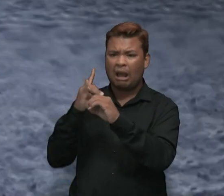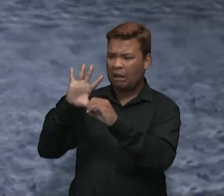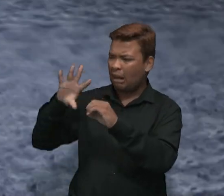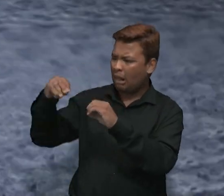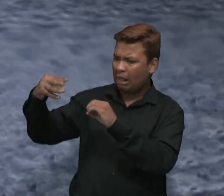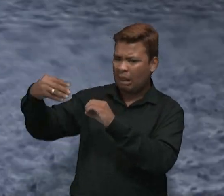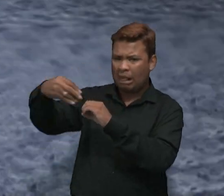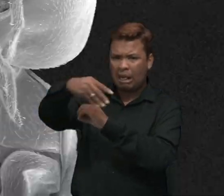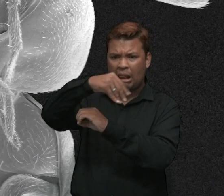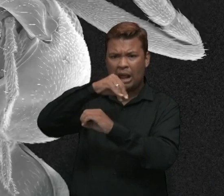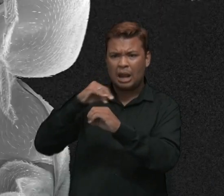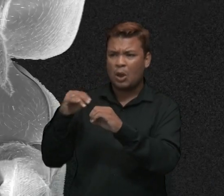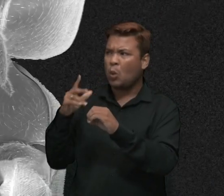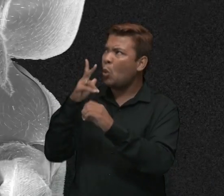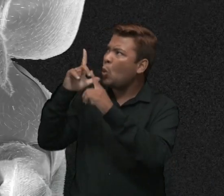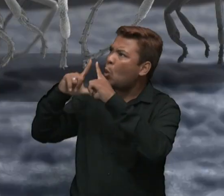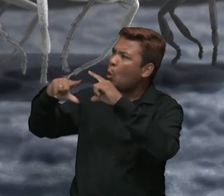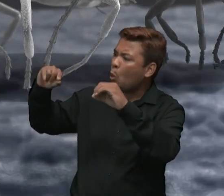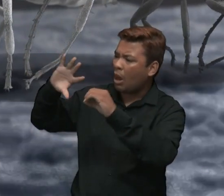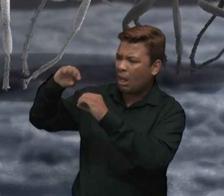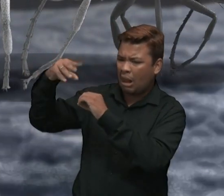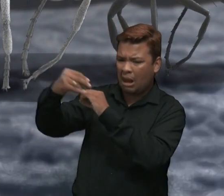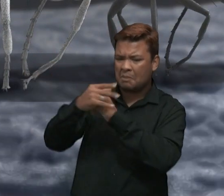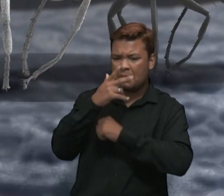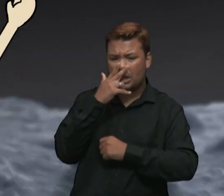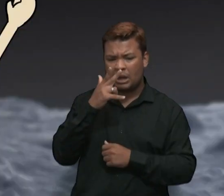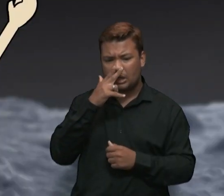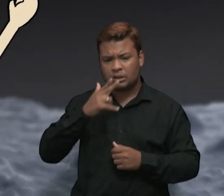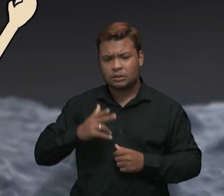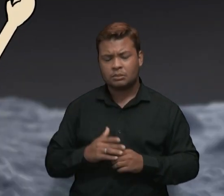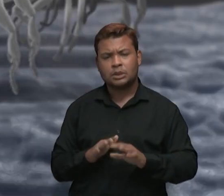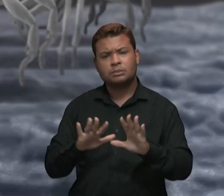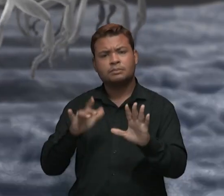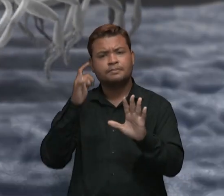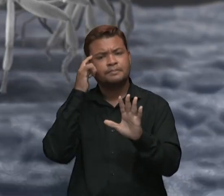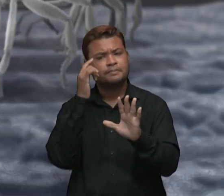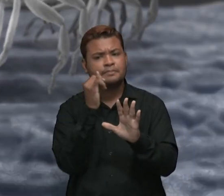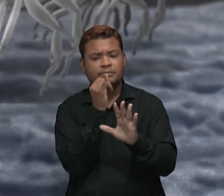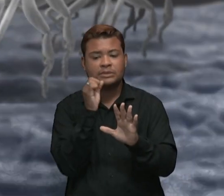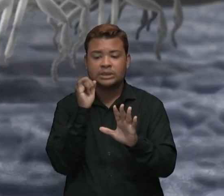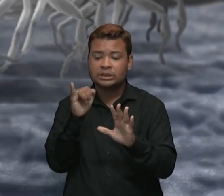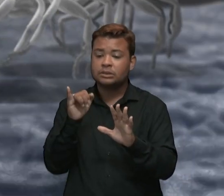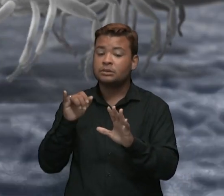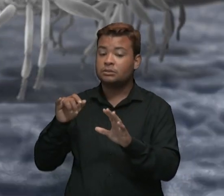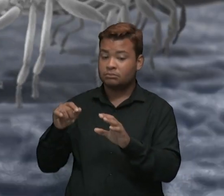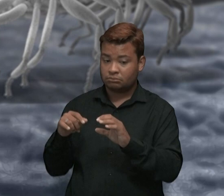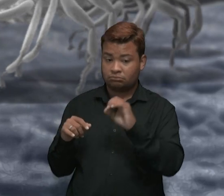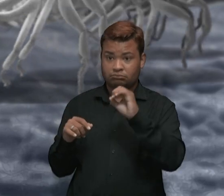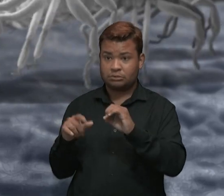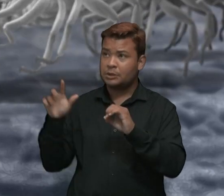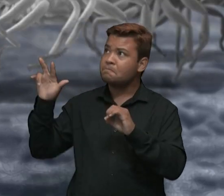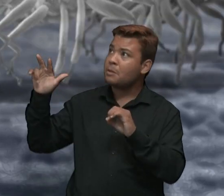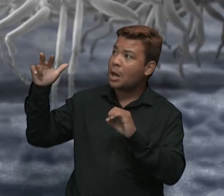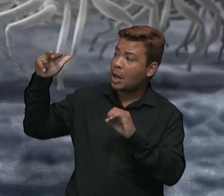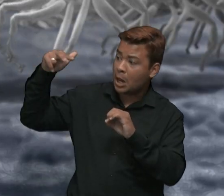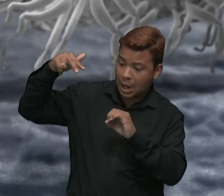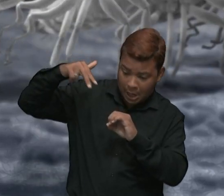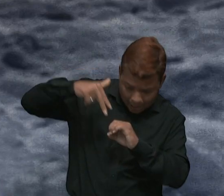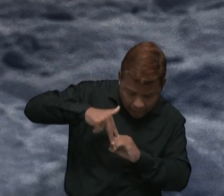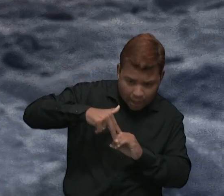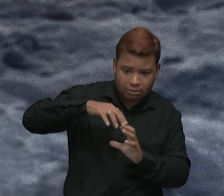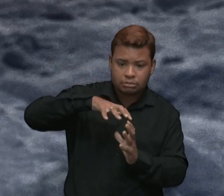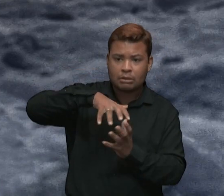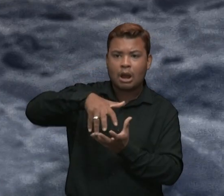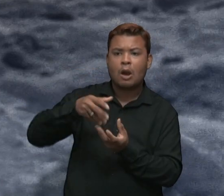até. E ficava imaginando, imagina que se um explorador espacial viesse para cá e tentasse descrever o nosso mundo